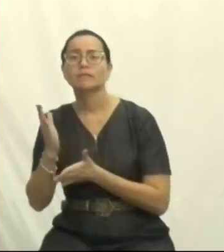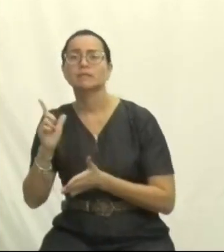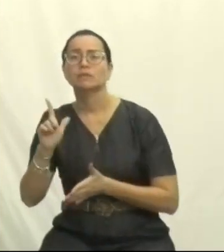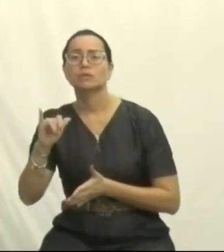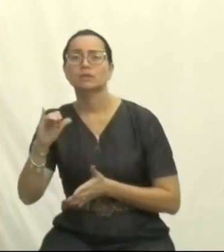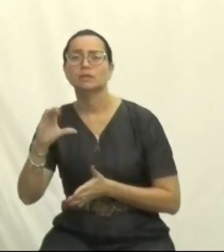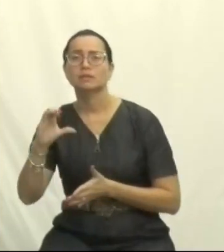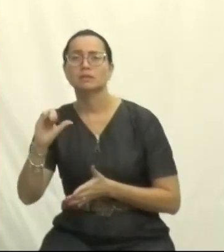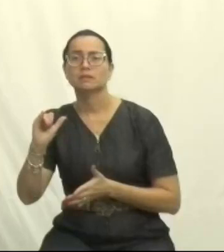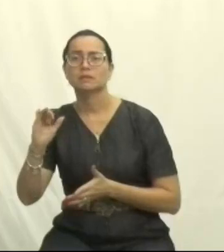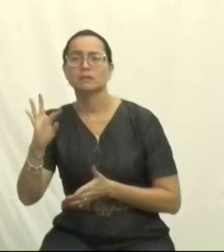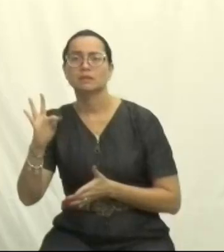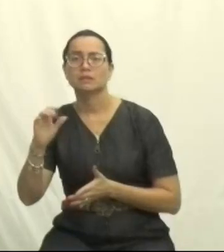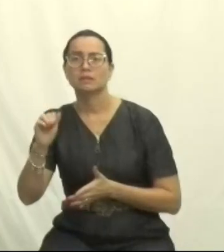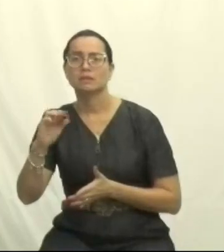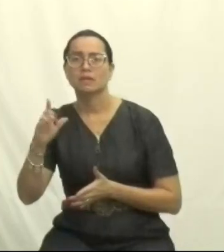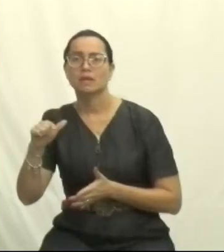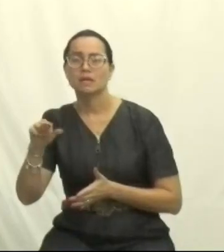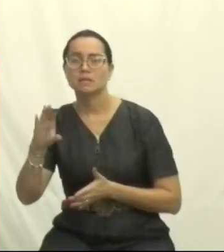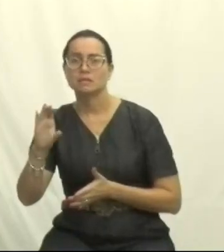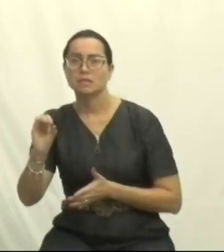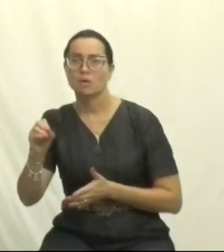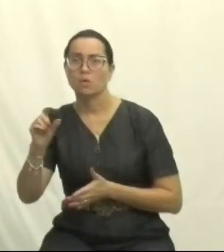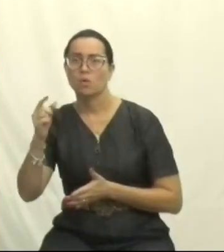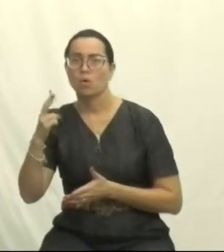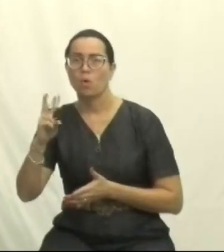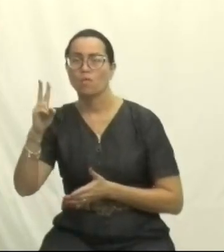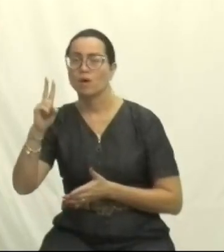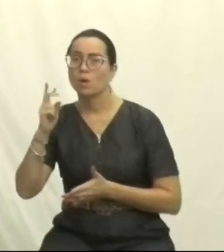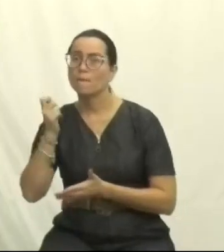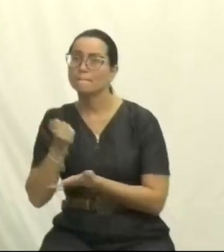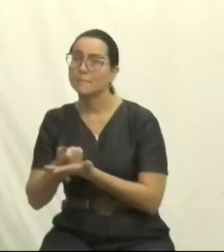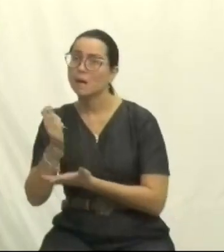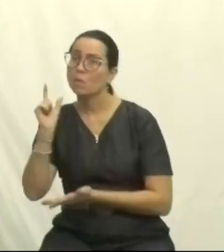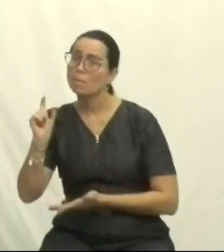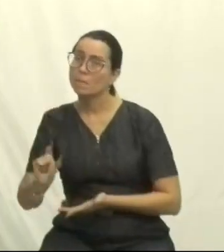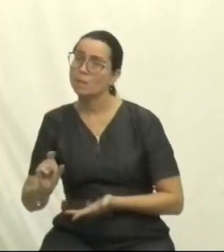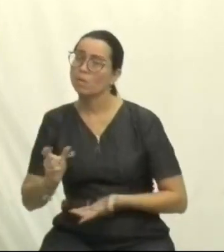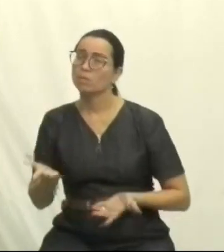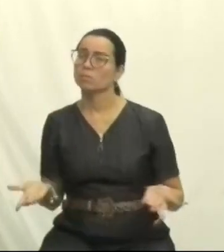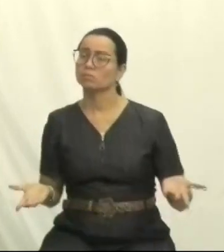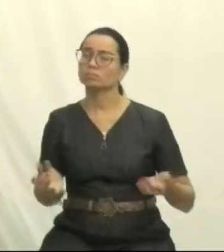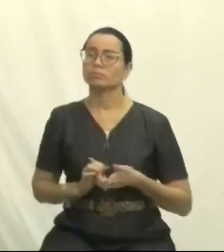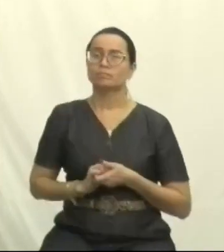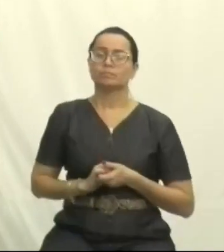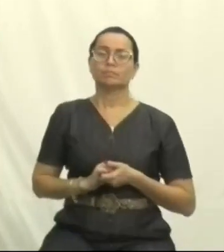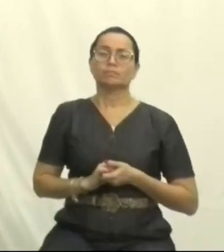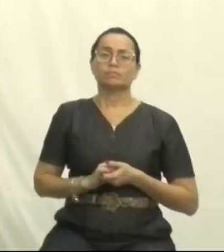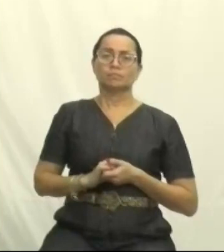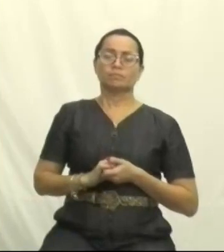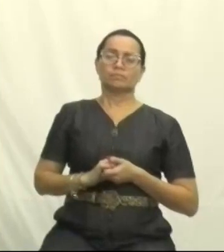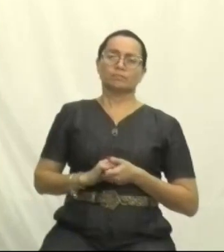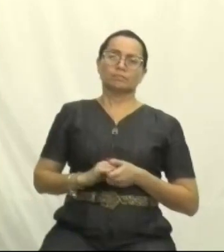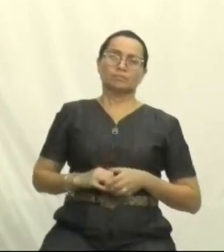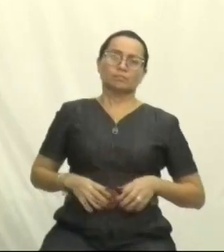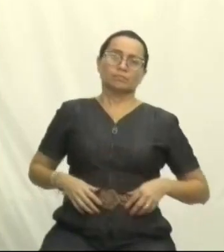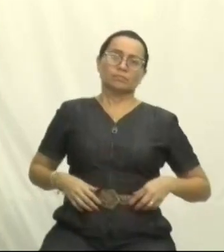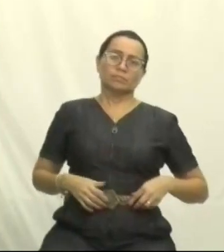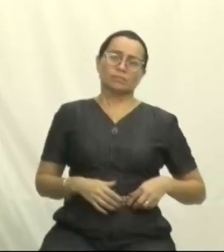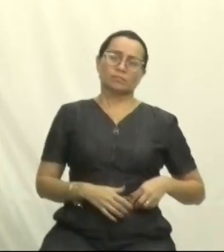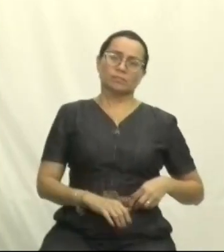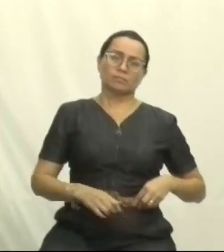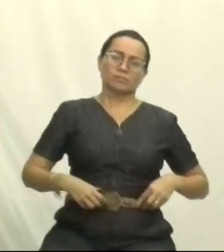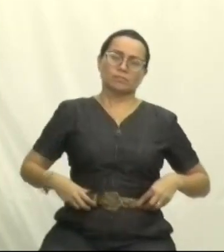inferior ao atualmente praticado? Está em andamento no Estado, é do conhecimento de todos, a Operação